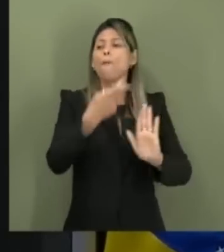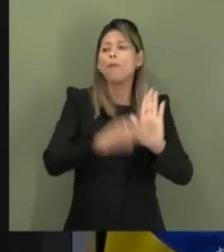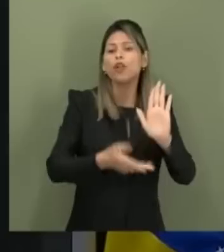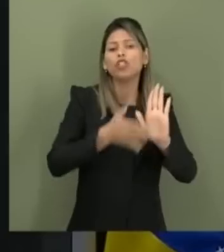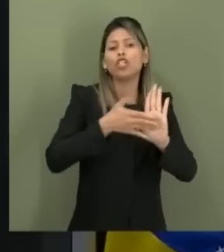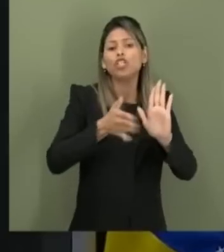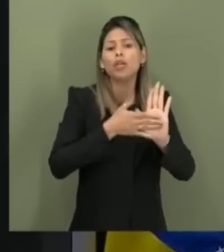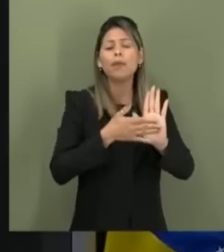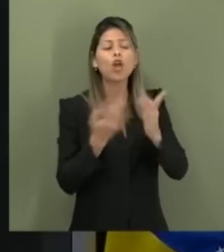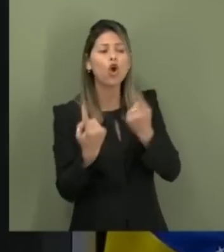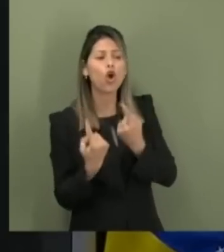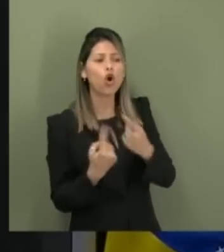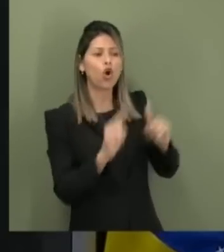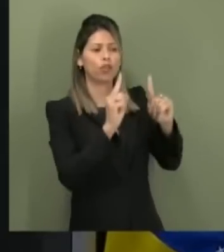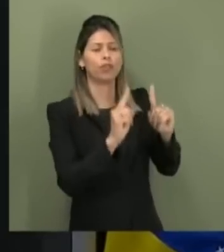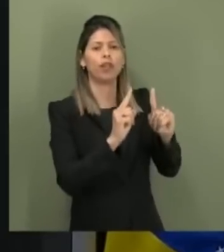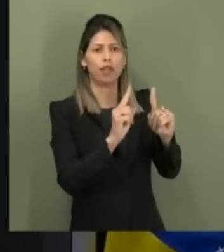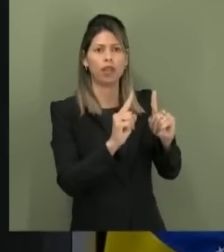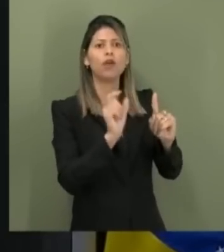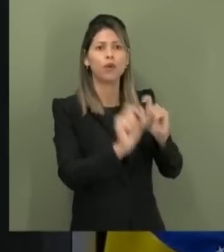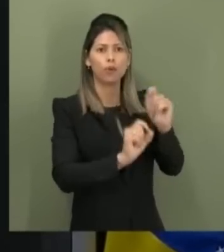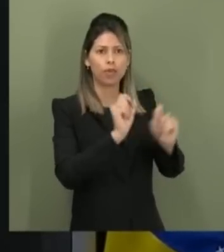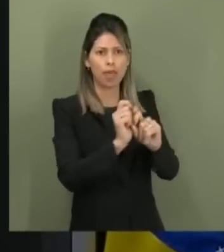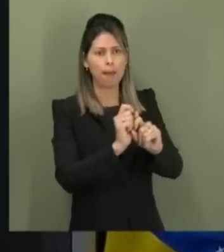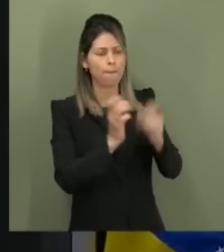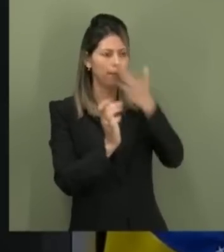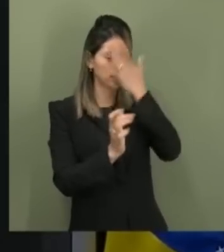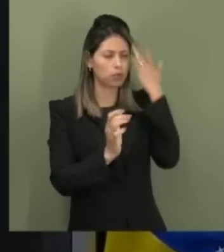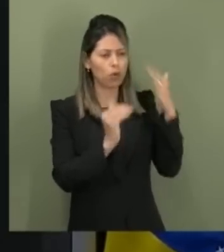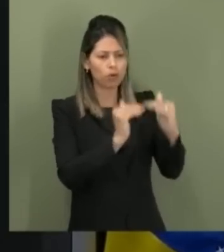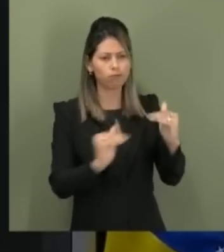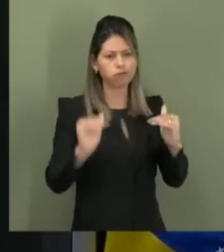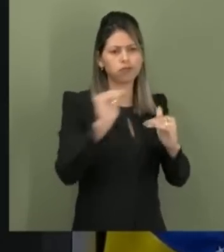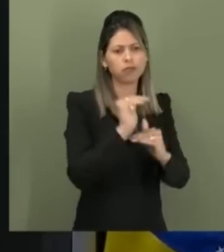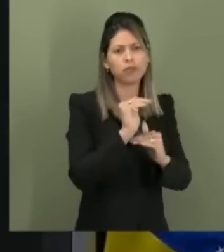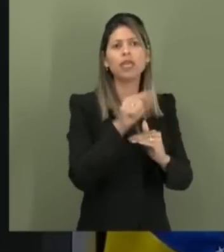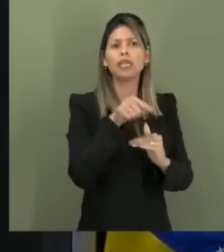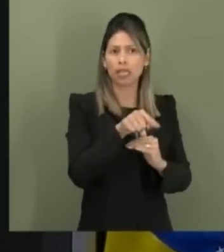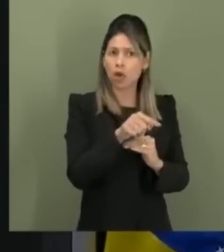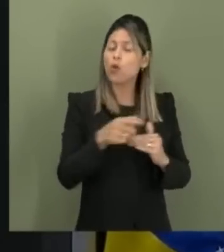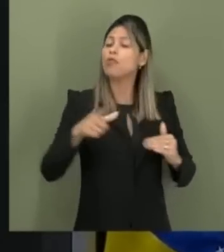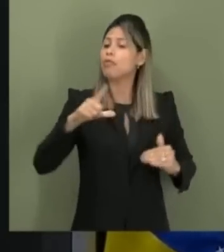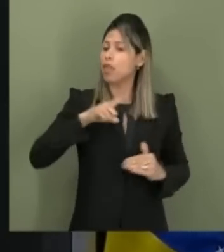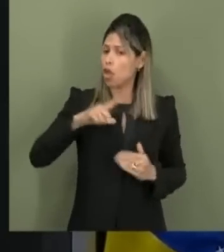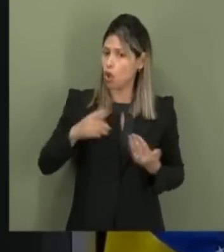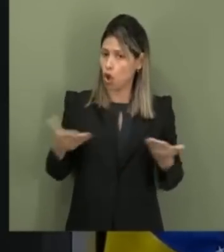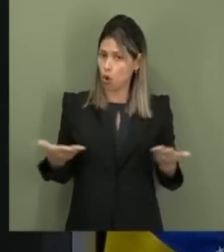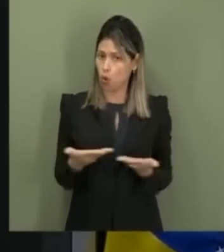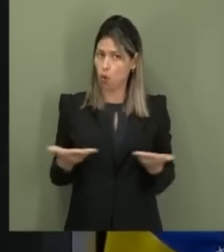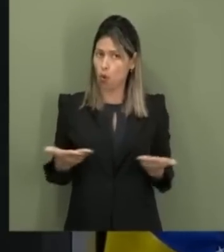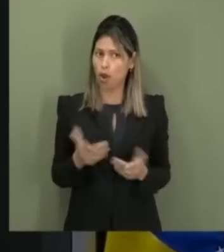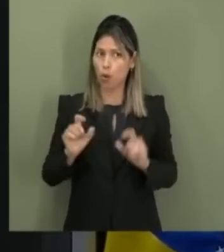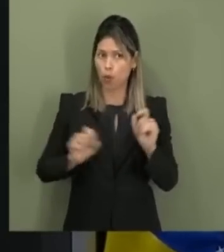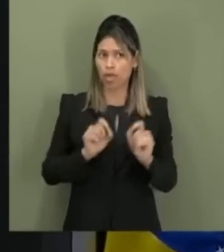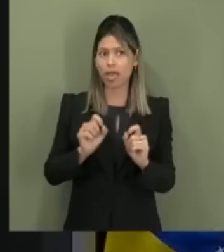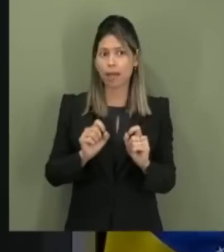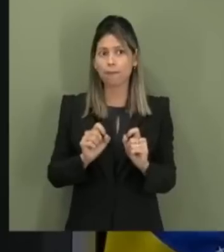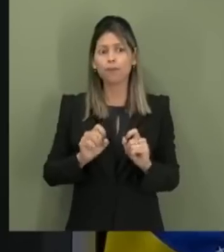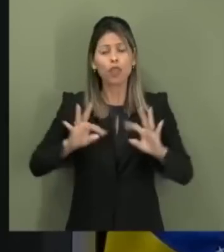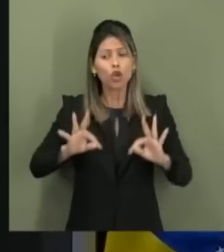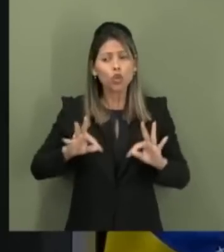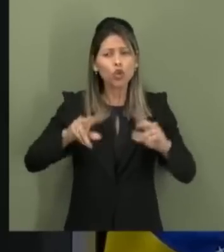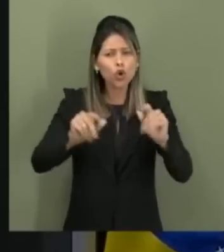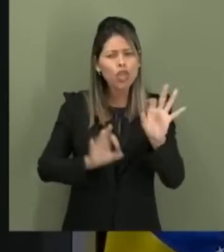de atentados contra autoridades. Que nós temos hoje um quadro no qual se fez todo